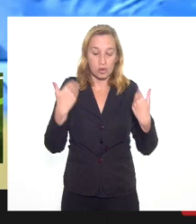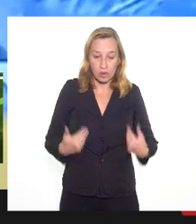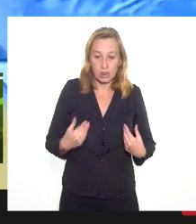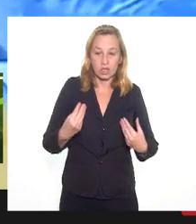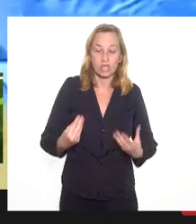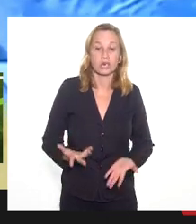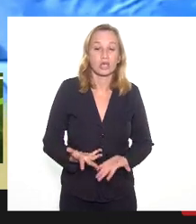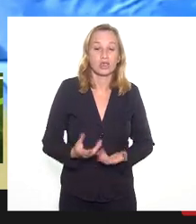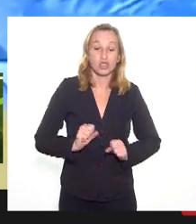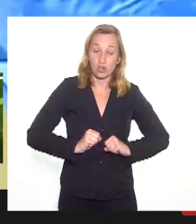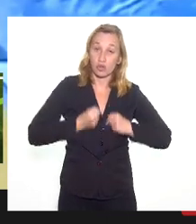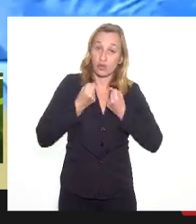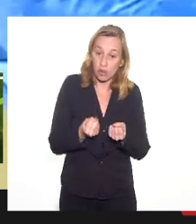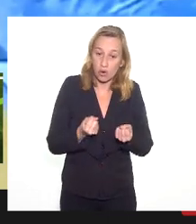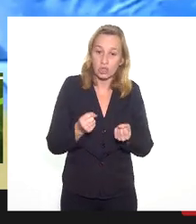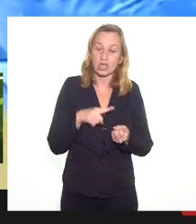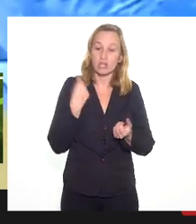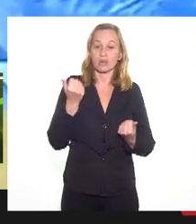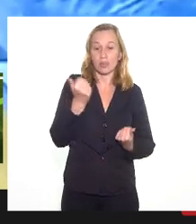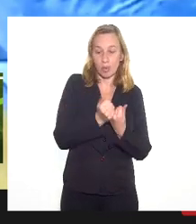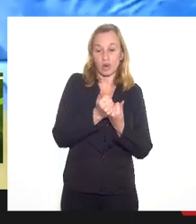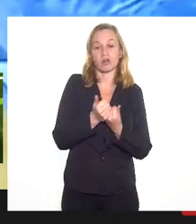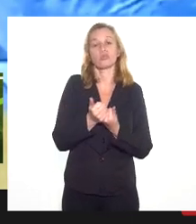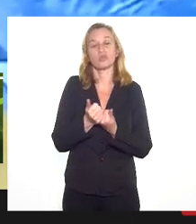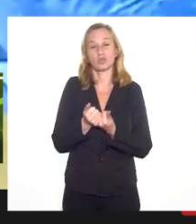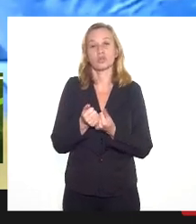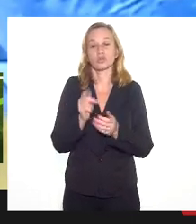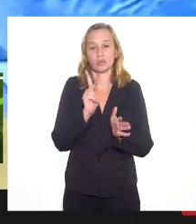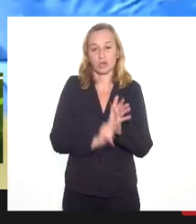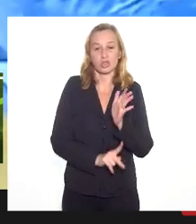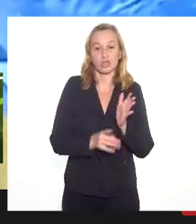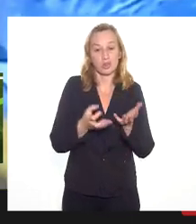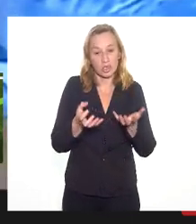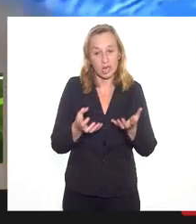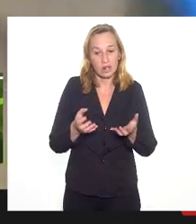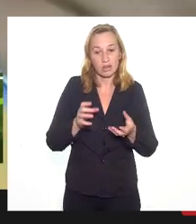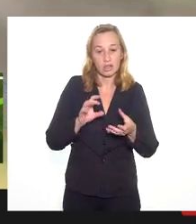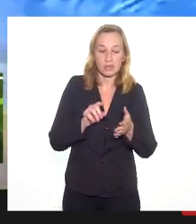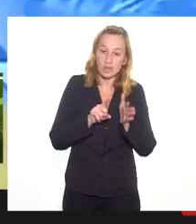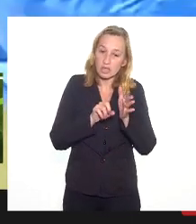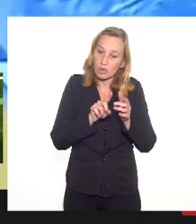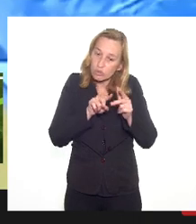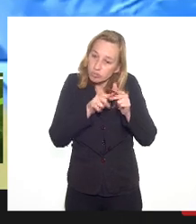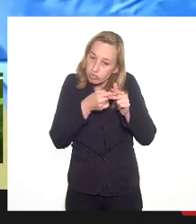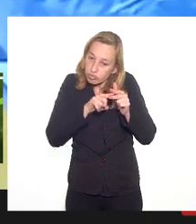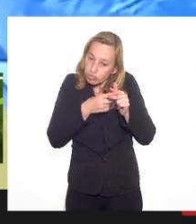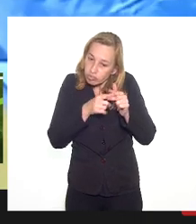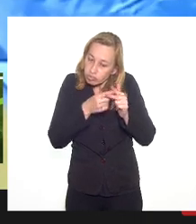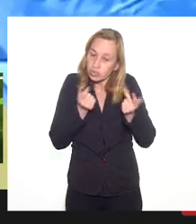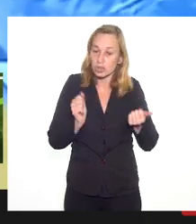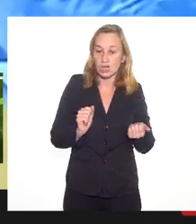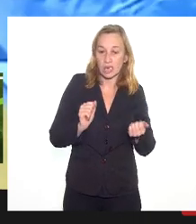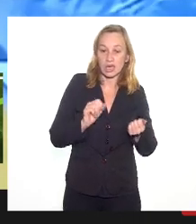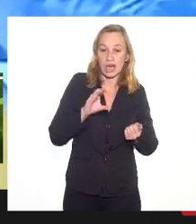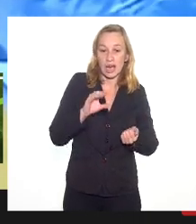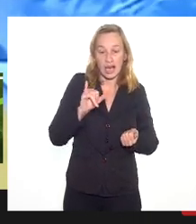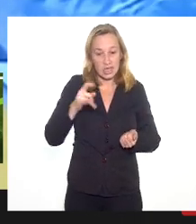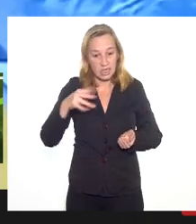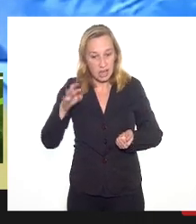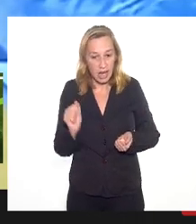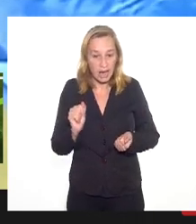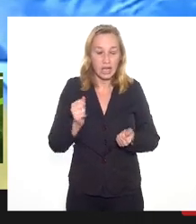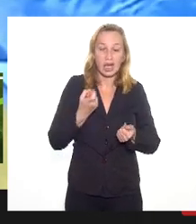de força, que a gente apoia esse projeto. A gente pede só que faça esses aditivos, coloque o caiçara, o